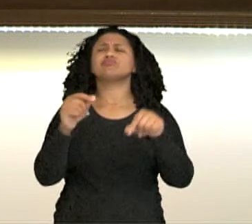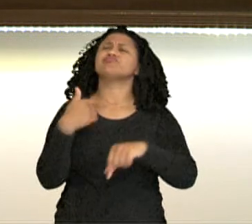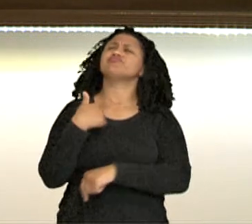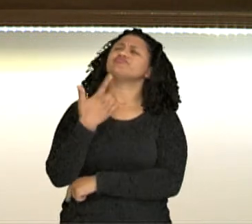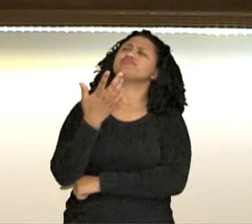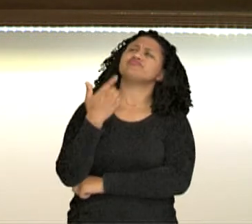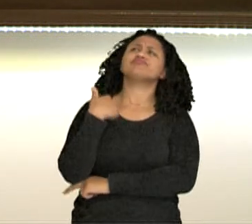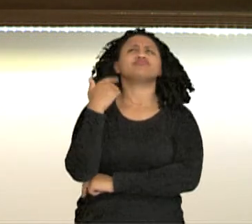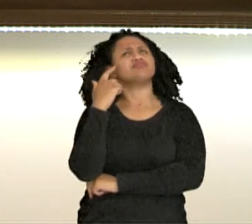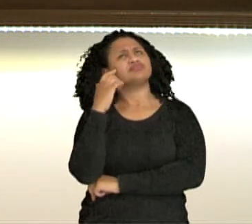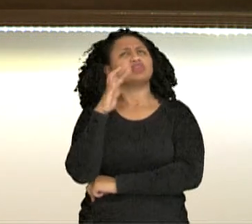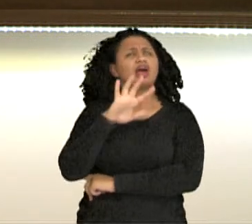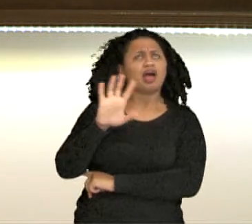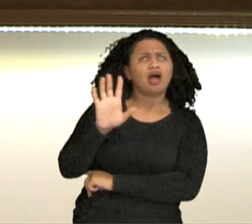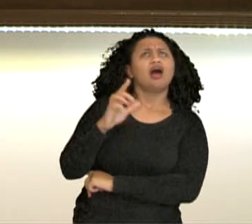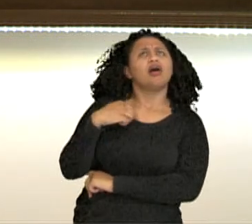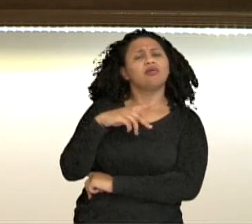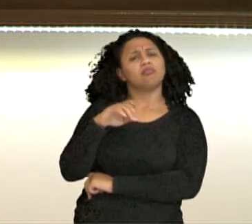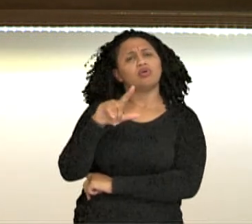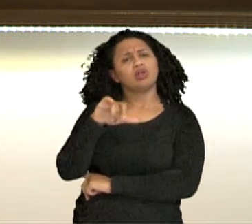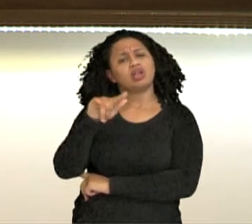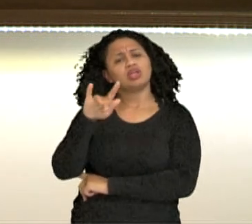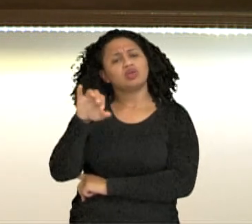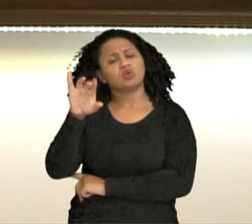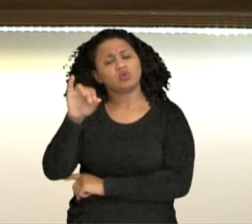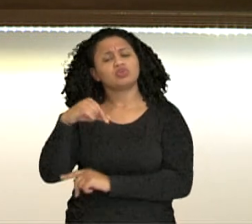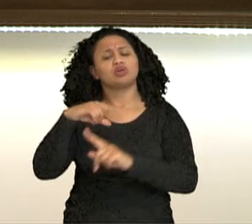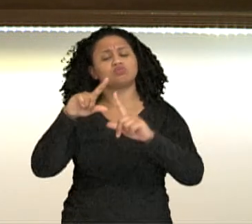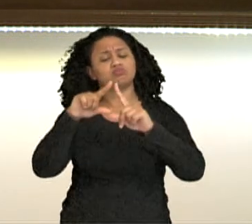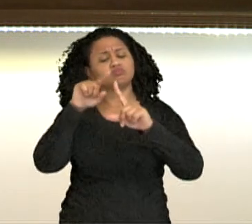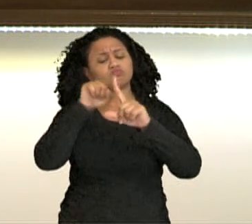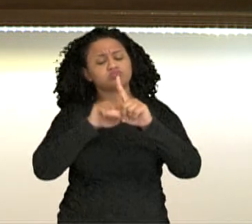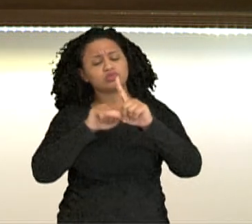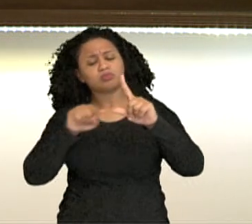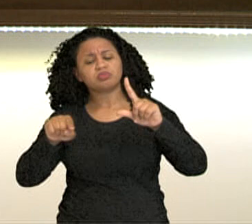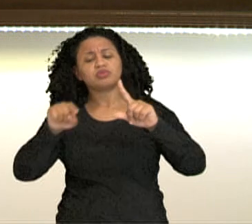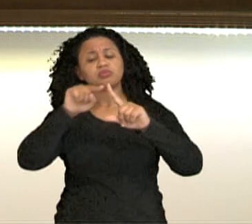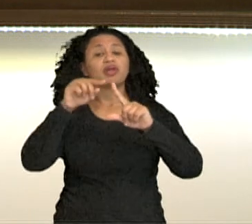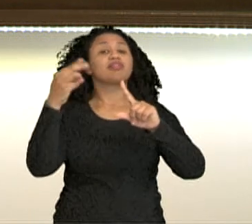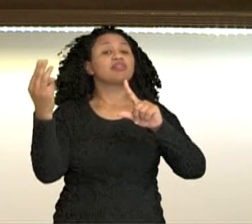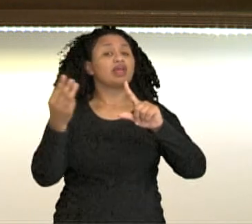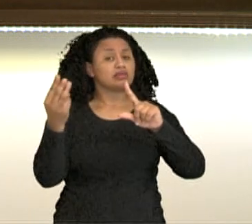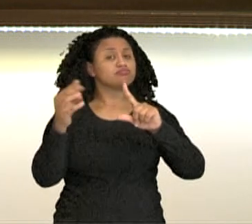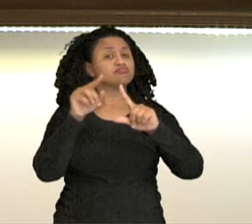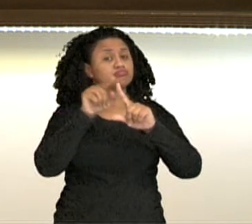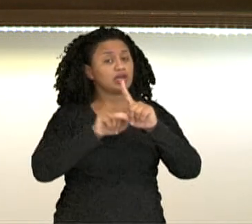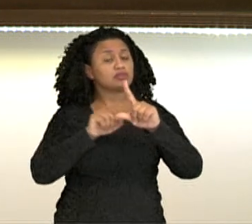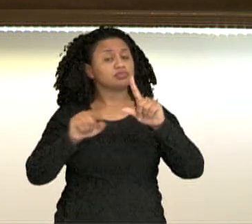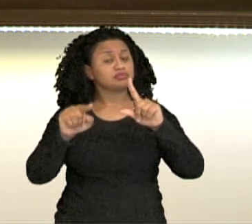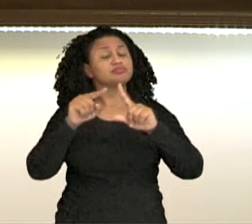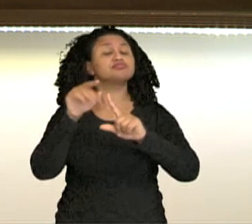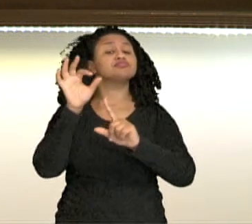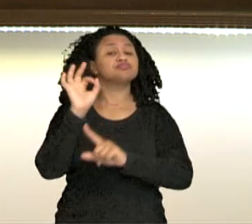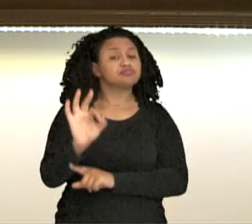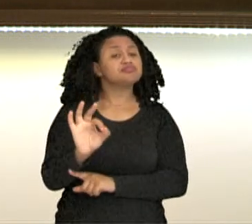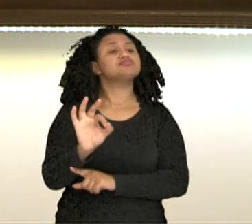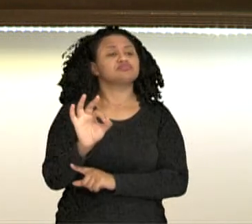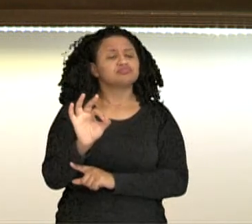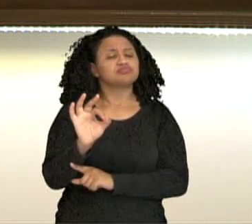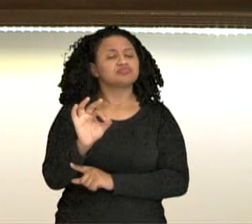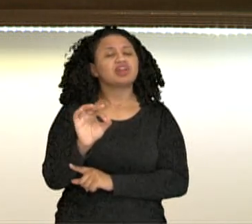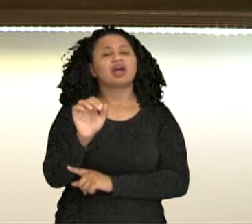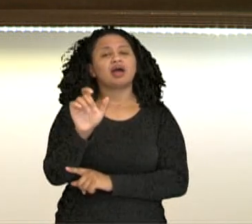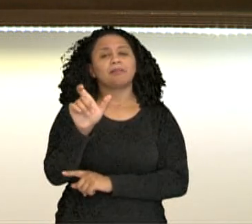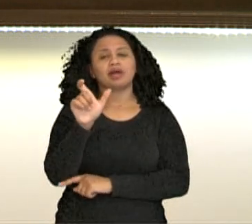estar, professor, é um polígono de 3 lados. Isso mesmo. O triângulo ele tem 3 lados. A palavra